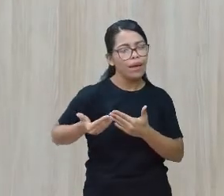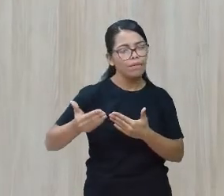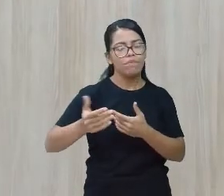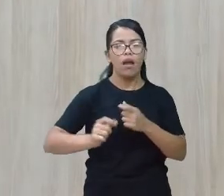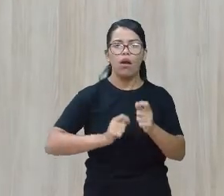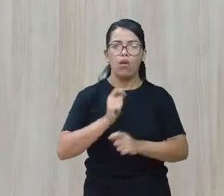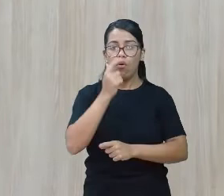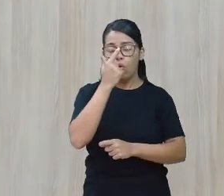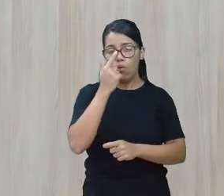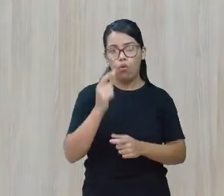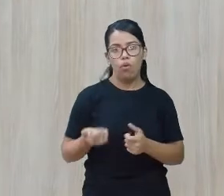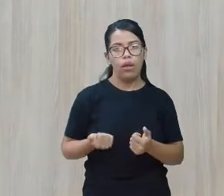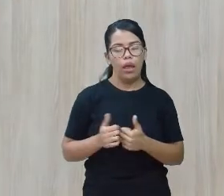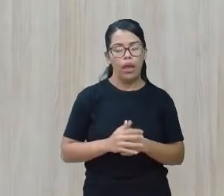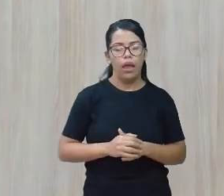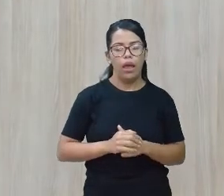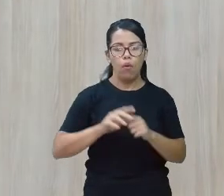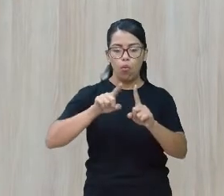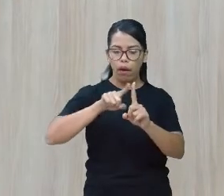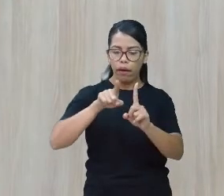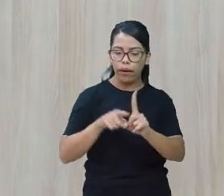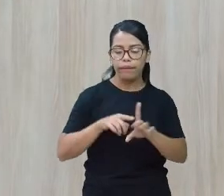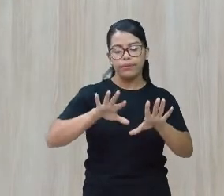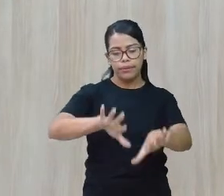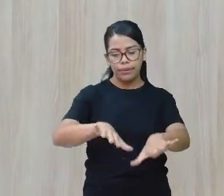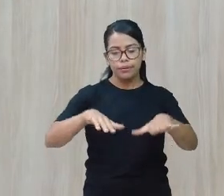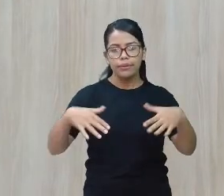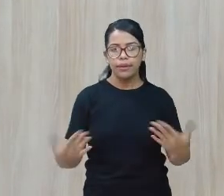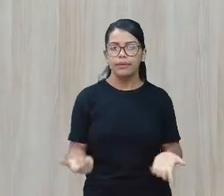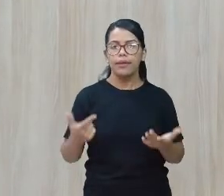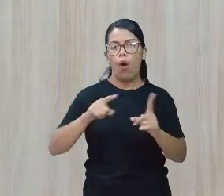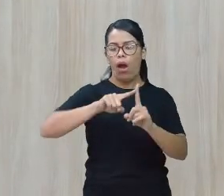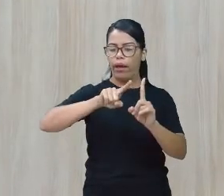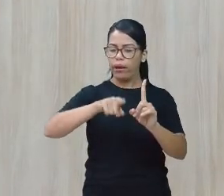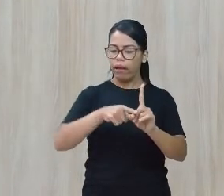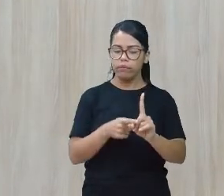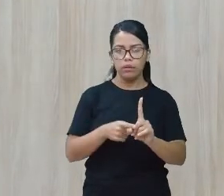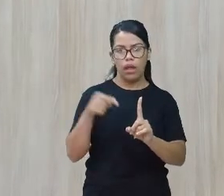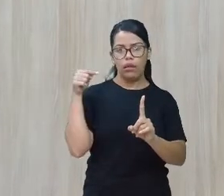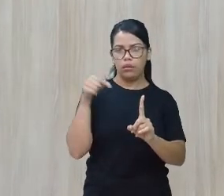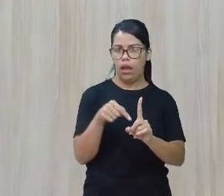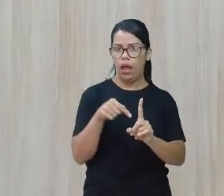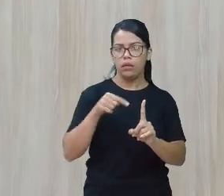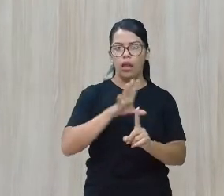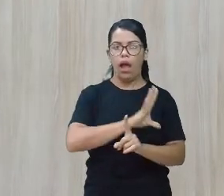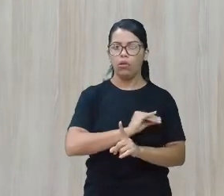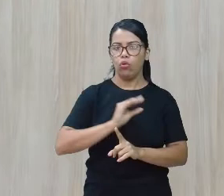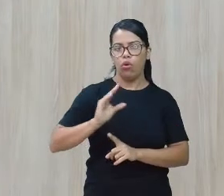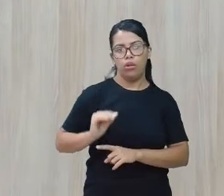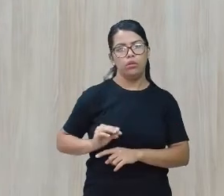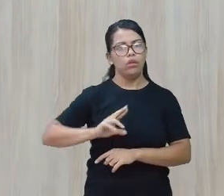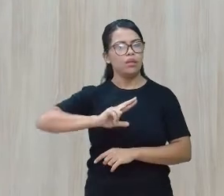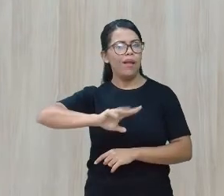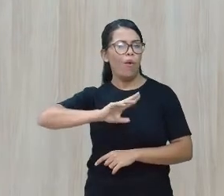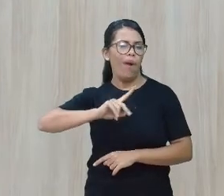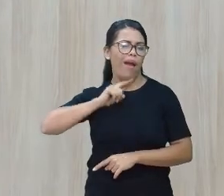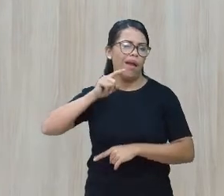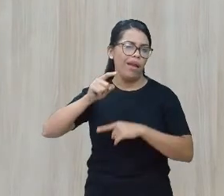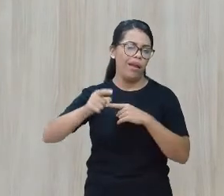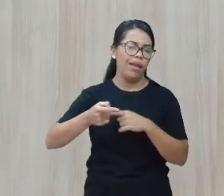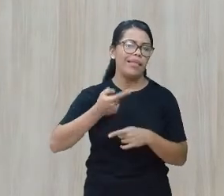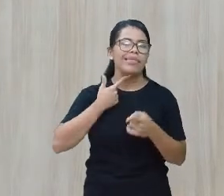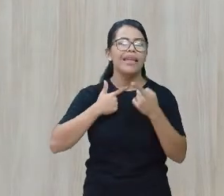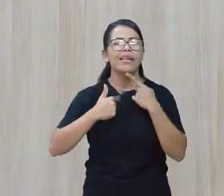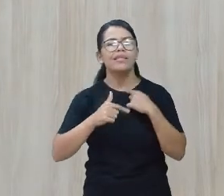Então, essa gravidez, em geral, ela não foi planejada, nem desejada, e